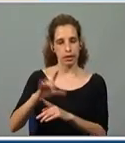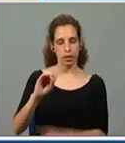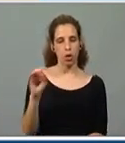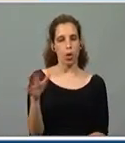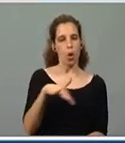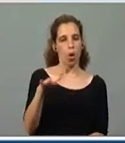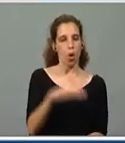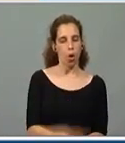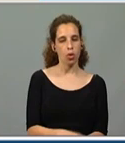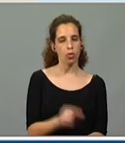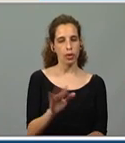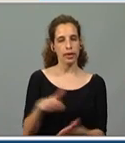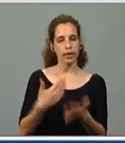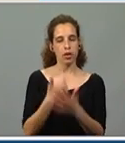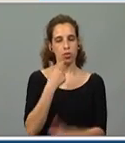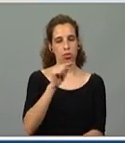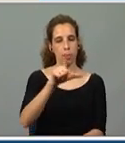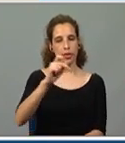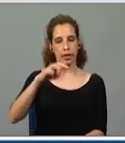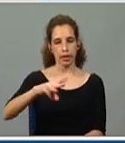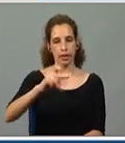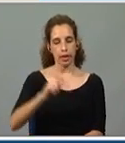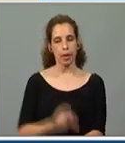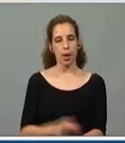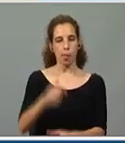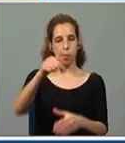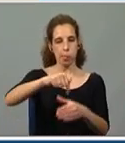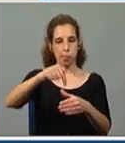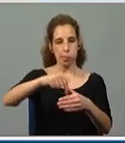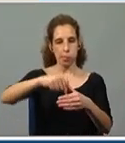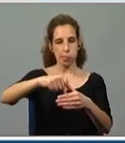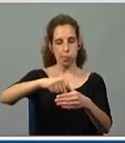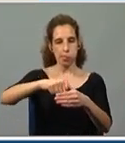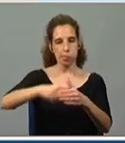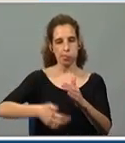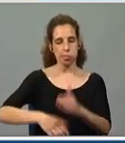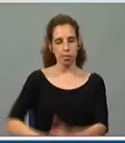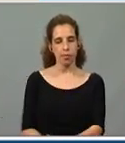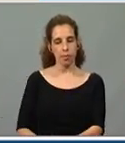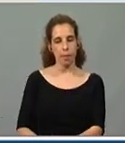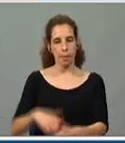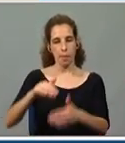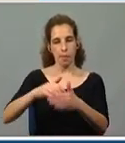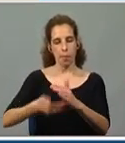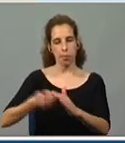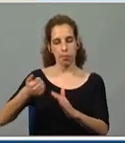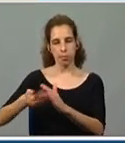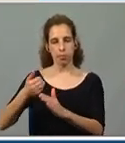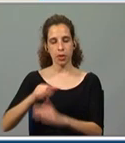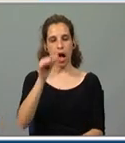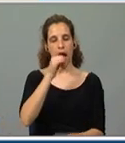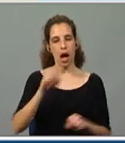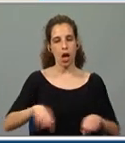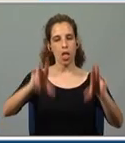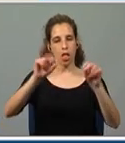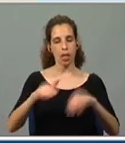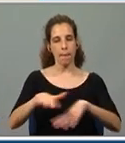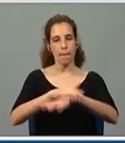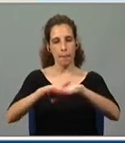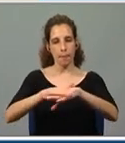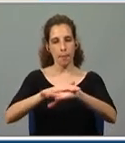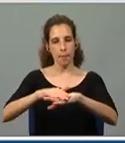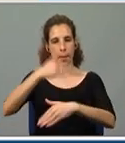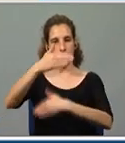onde os flocos, a que se dá o nome de lamas, se depositam no fundo, sendo removidos, enquanto a água límpida é encaminhada à superfície para a